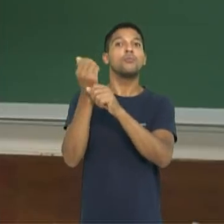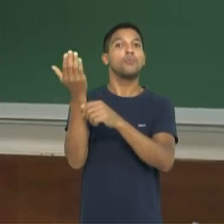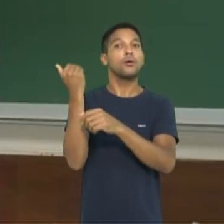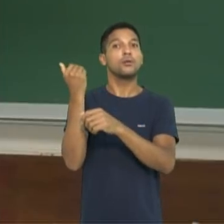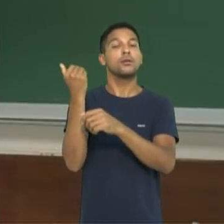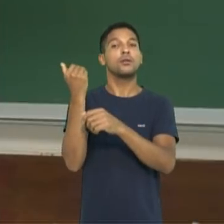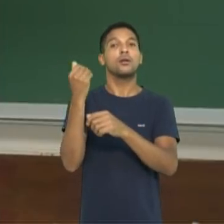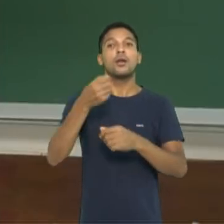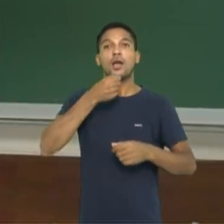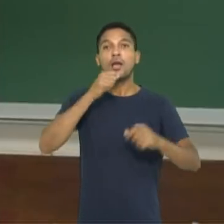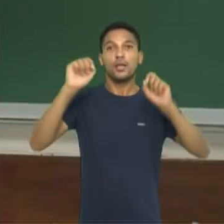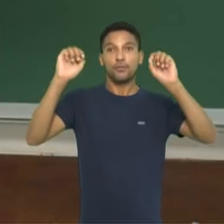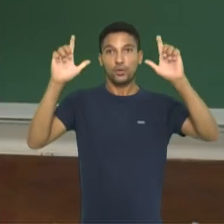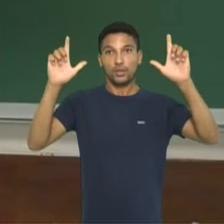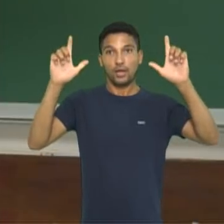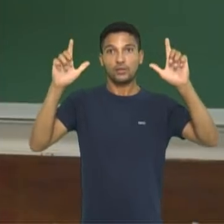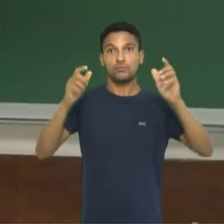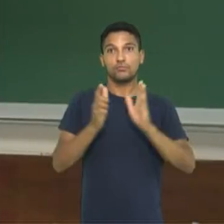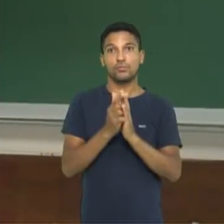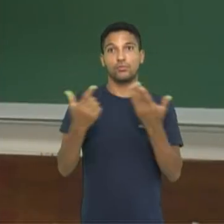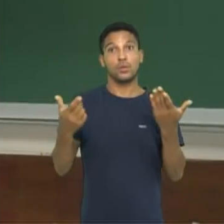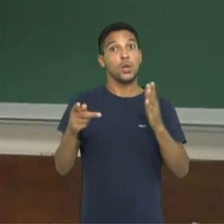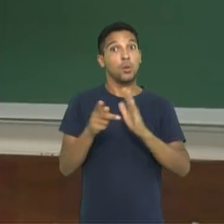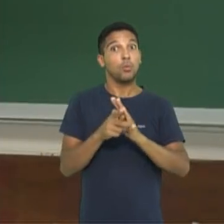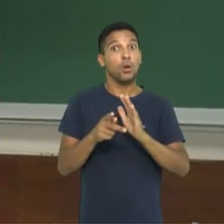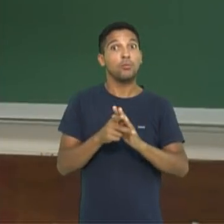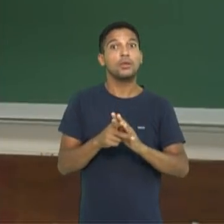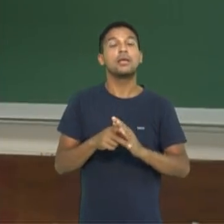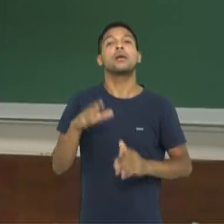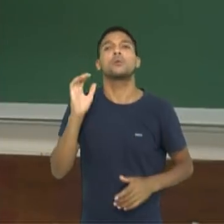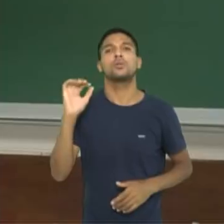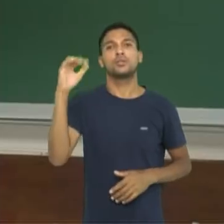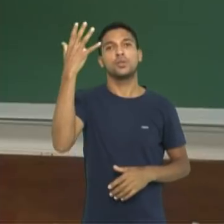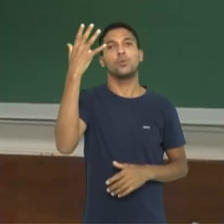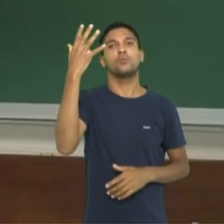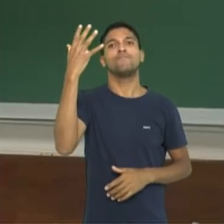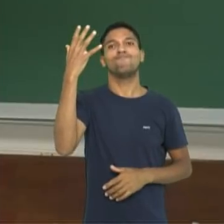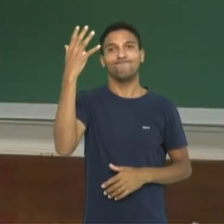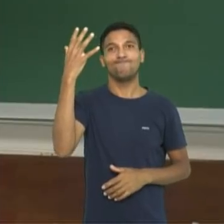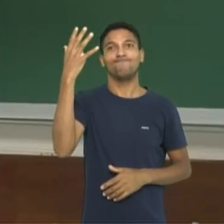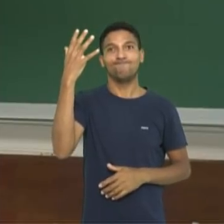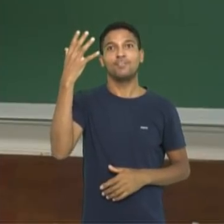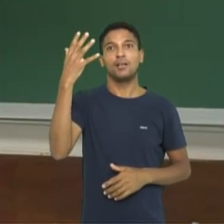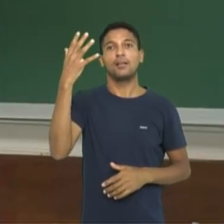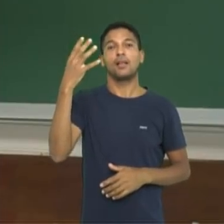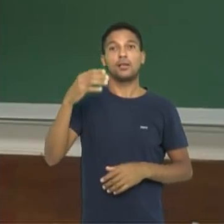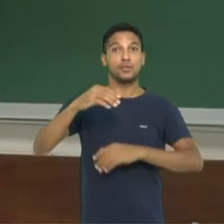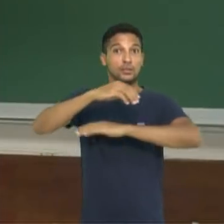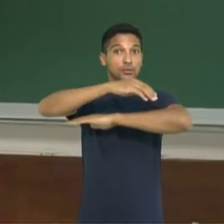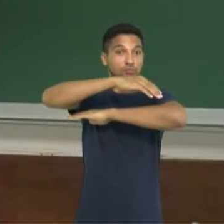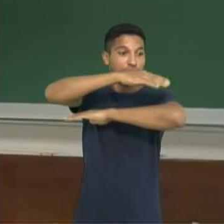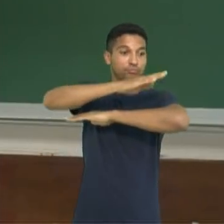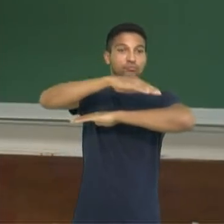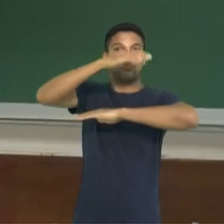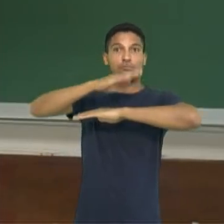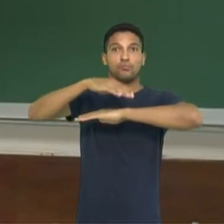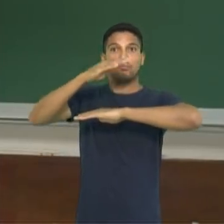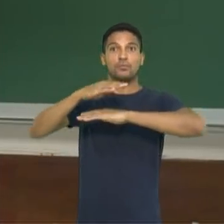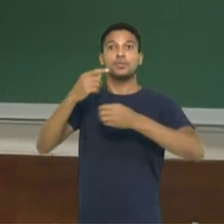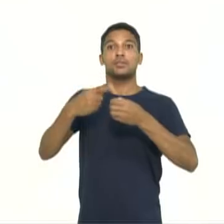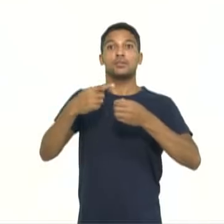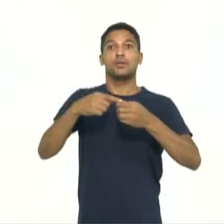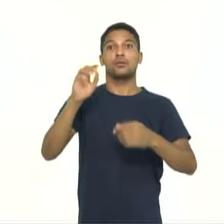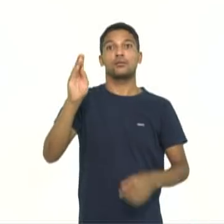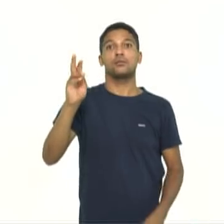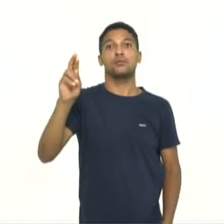virou inclusive manchete no New York Times na ocasião do acontecimento, né, do rompimento da barreira. Então,